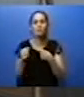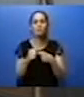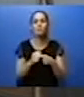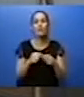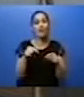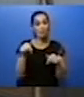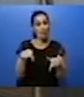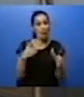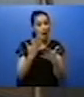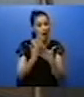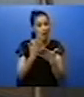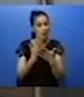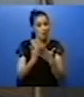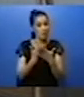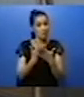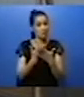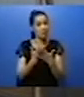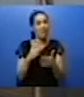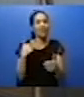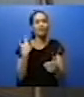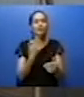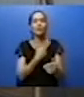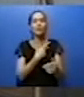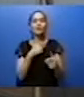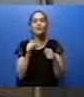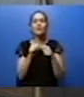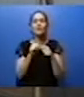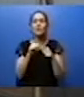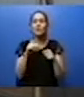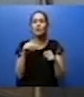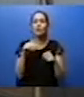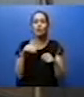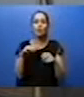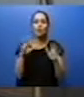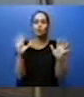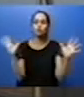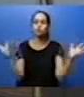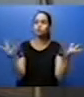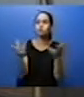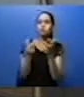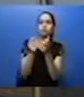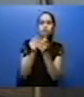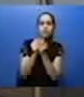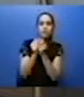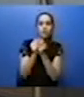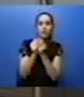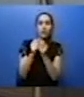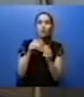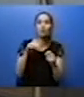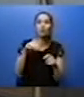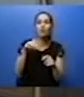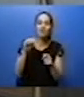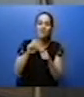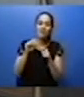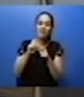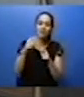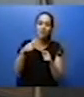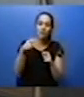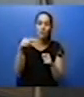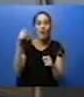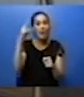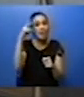nessa aula a gente vai retomar todas elas para deixar talvez não esteja mais